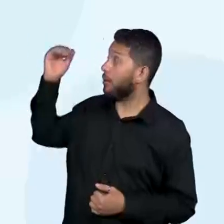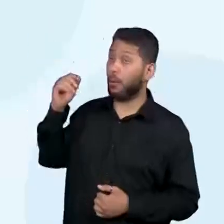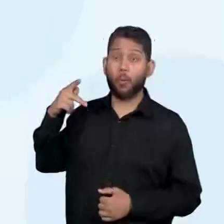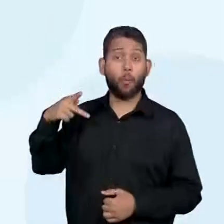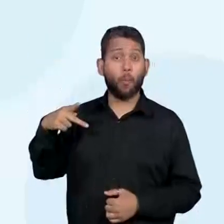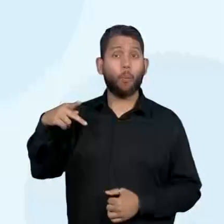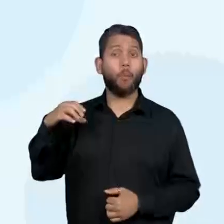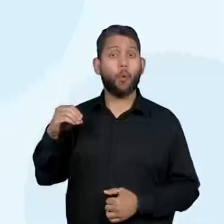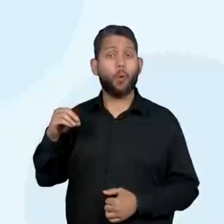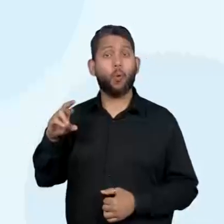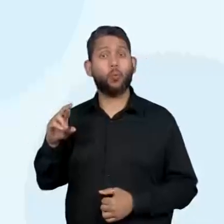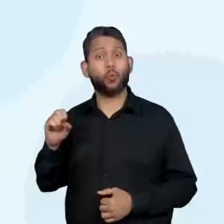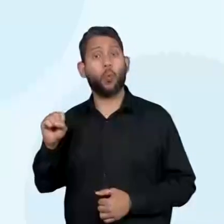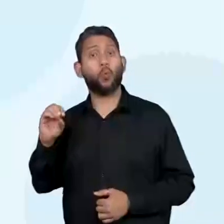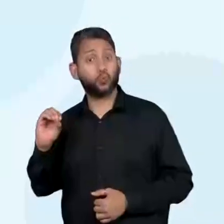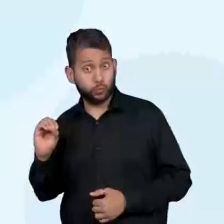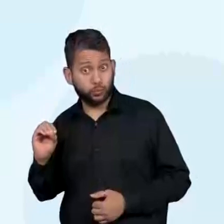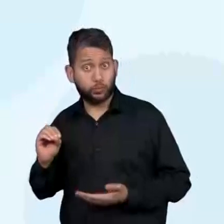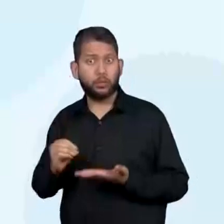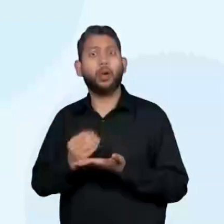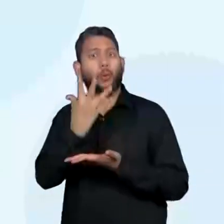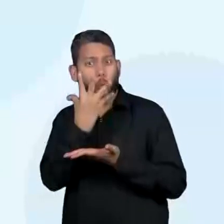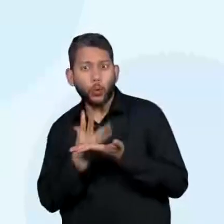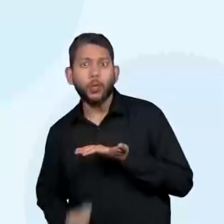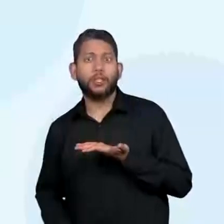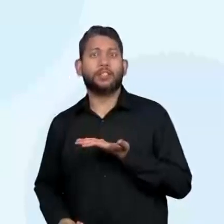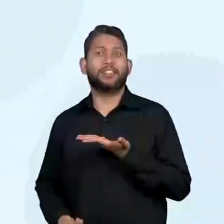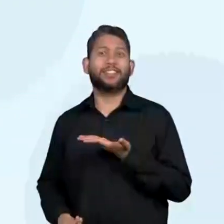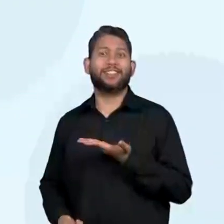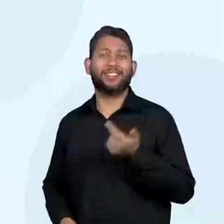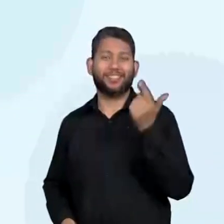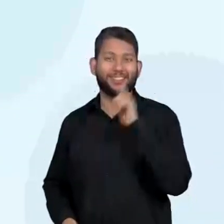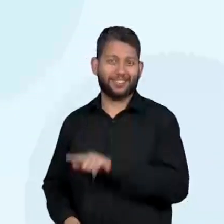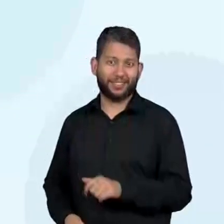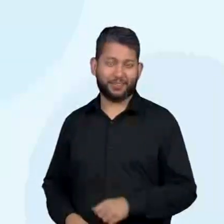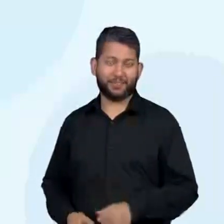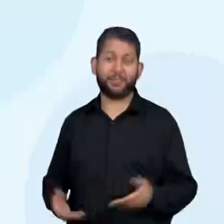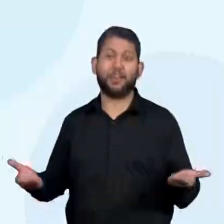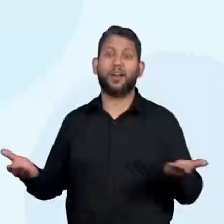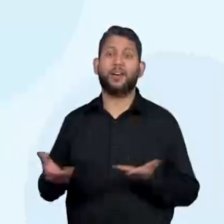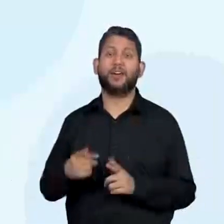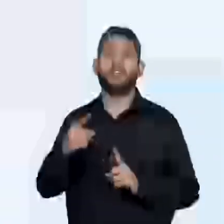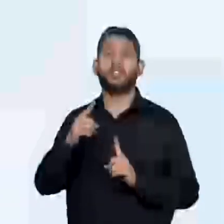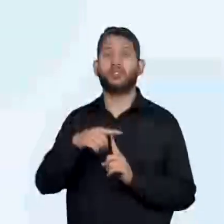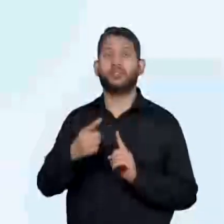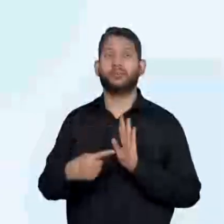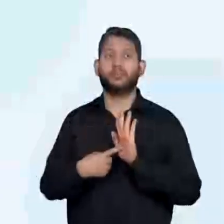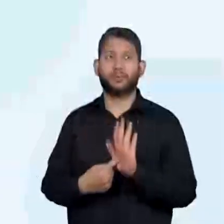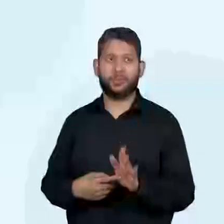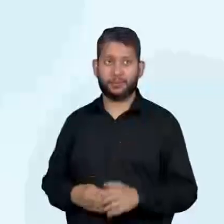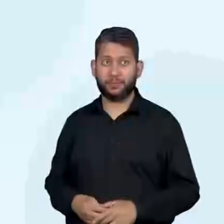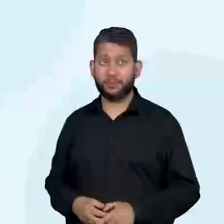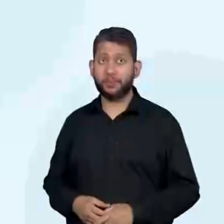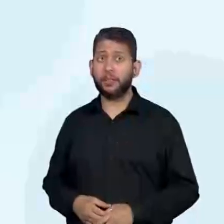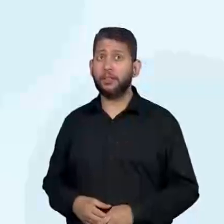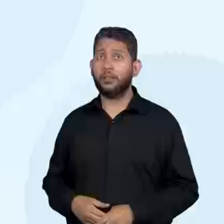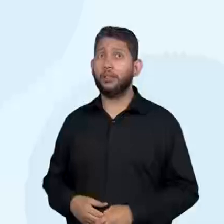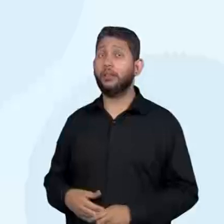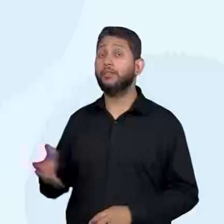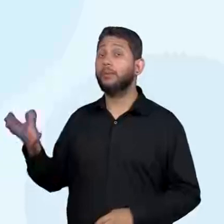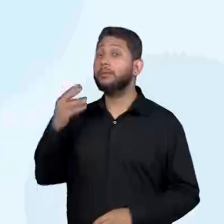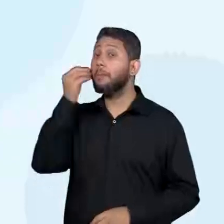sim, conseguimos sim. Vamos ver mais um pouquinho. Pro, olha, hoje nós trouxemos aqui